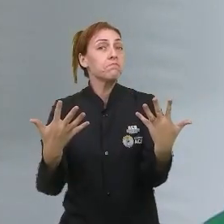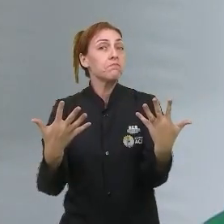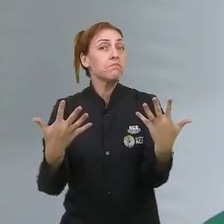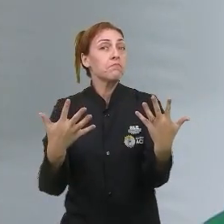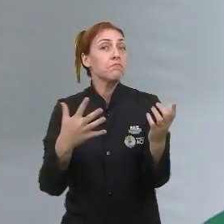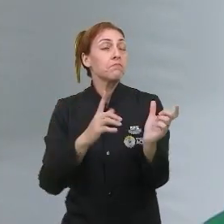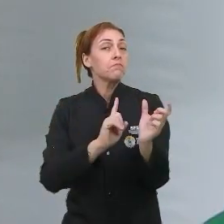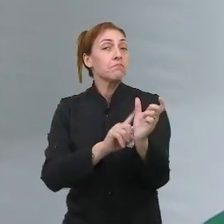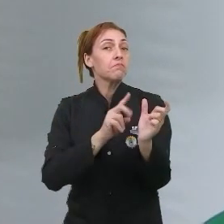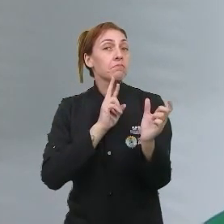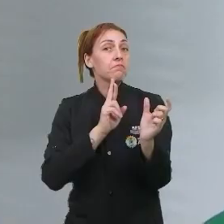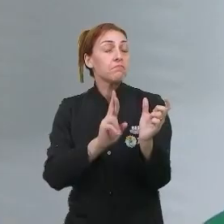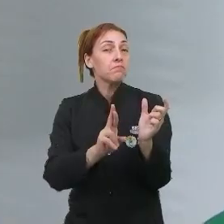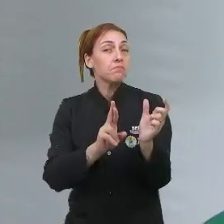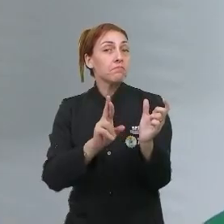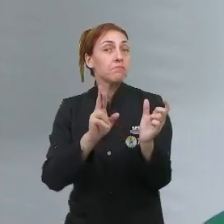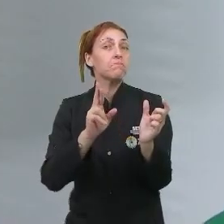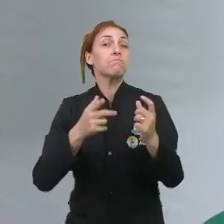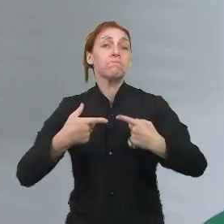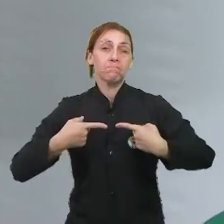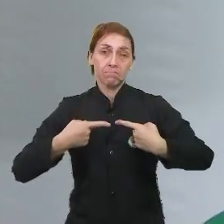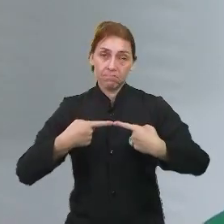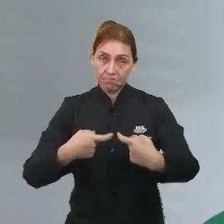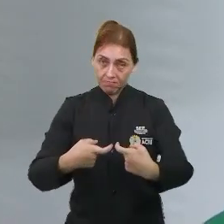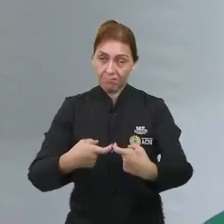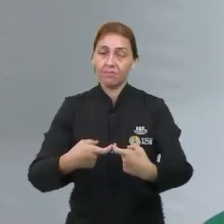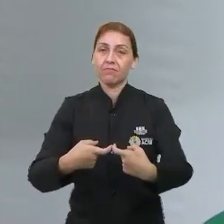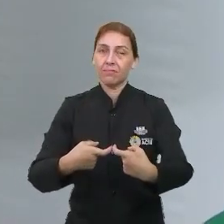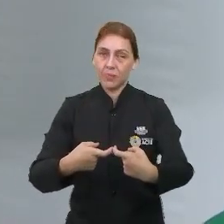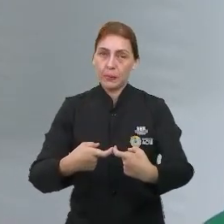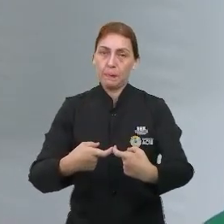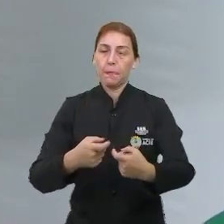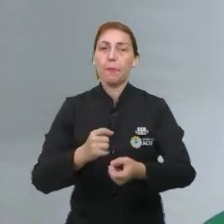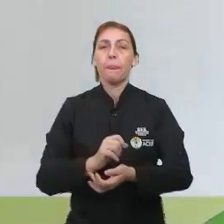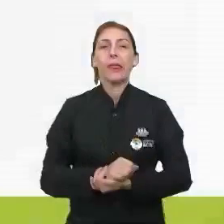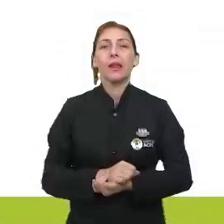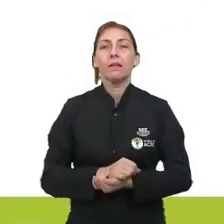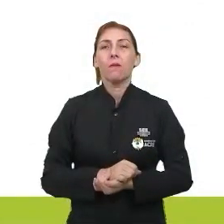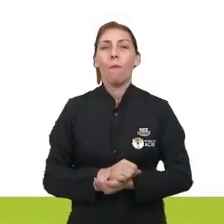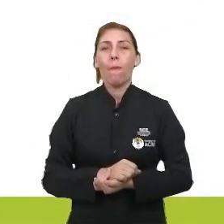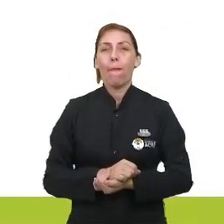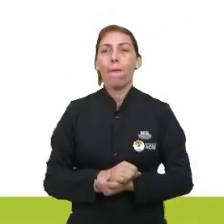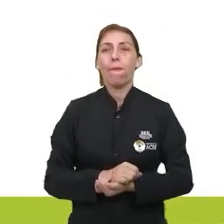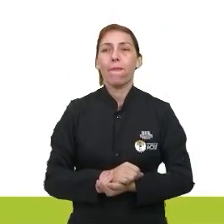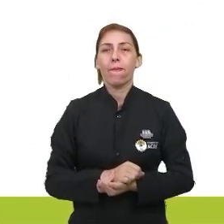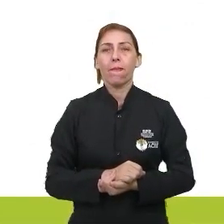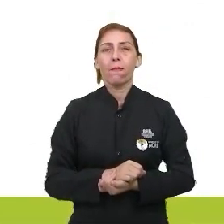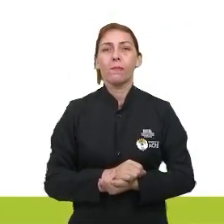é a palavra aí? O resultado? Guerra. Muito bem.